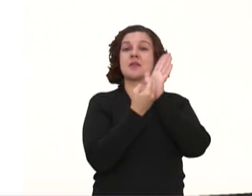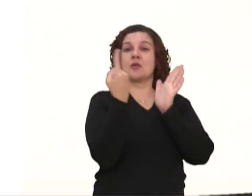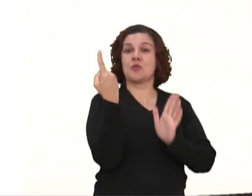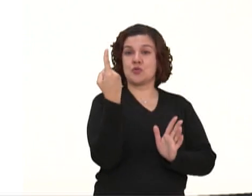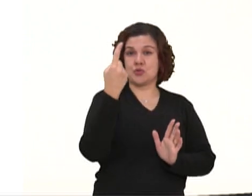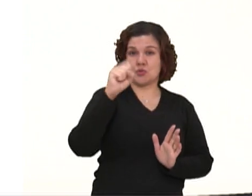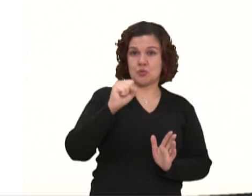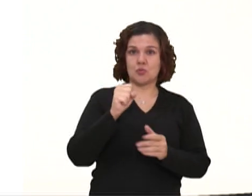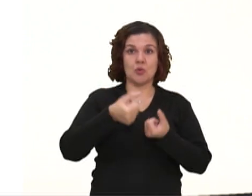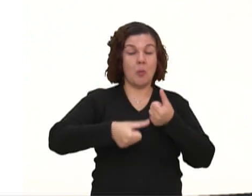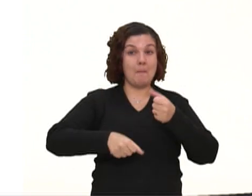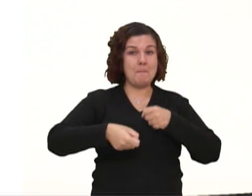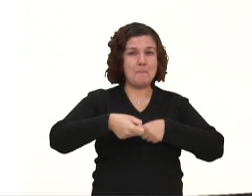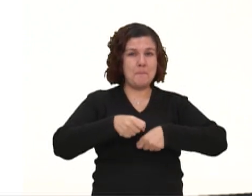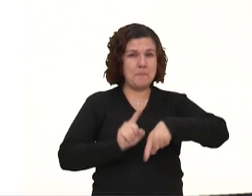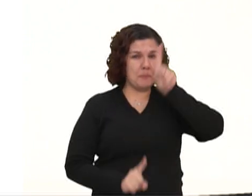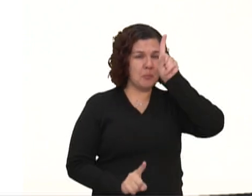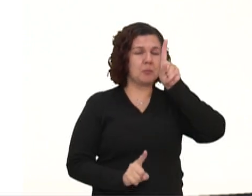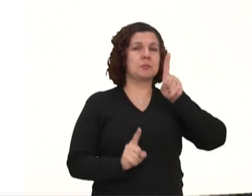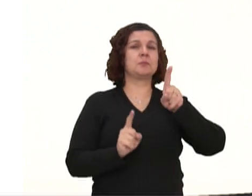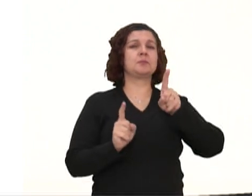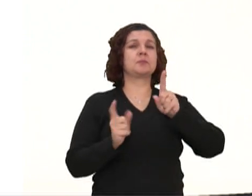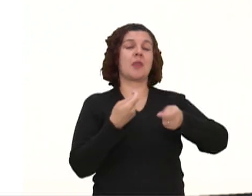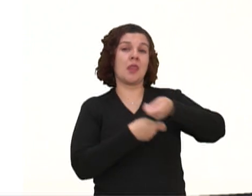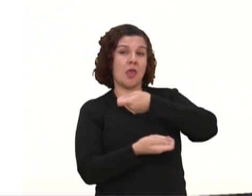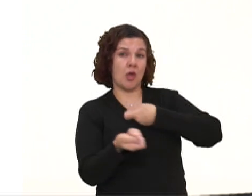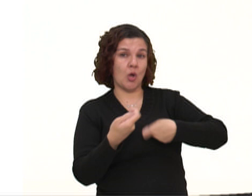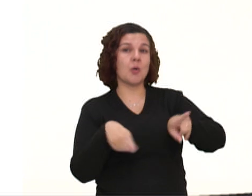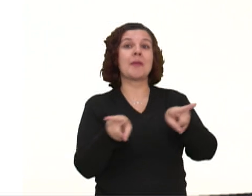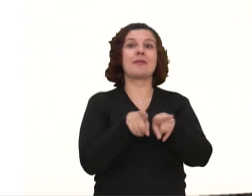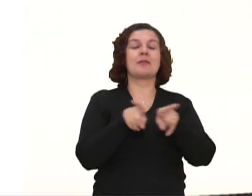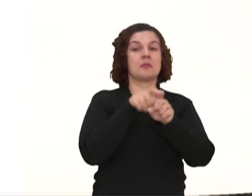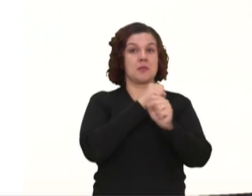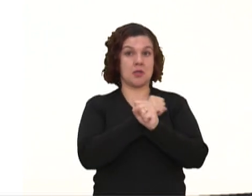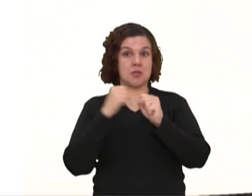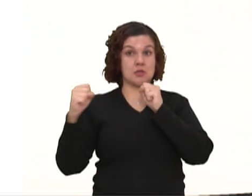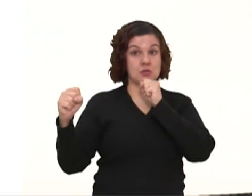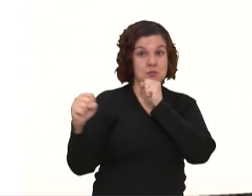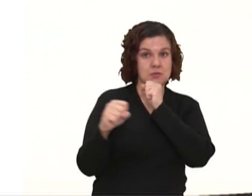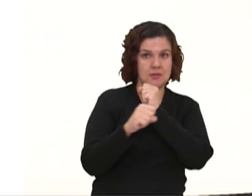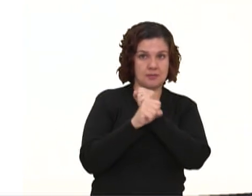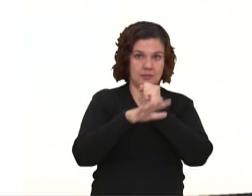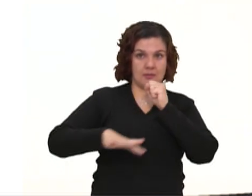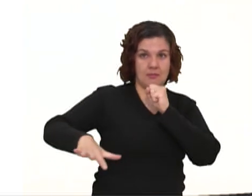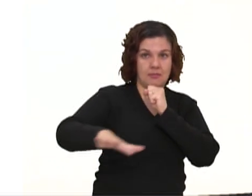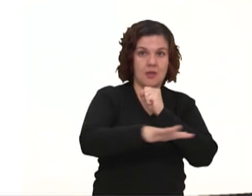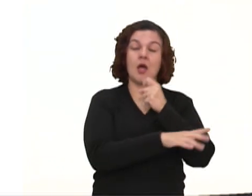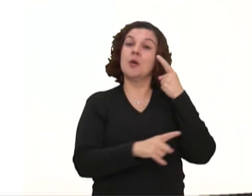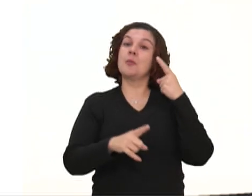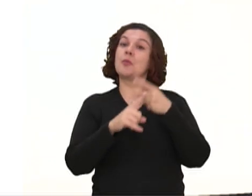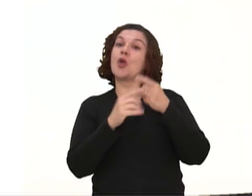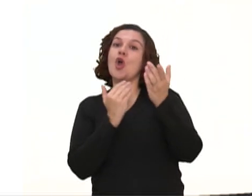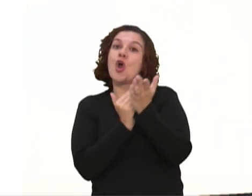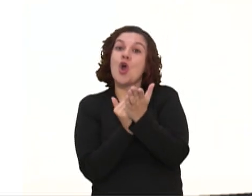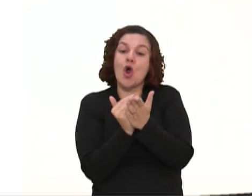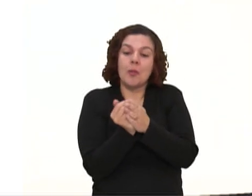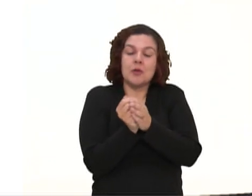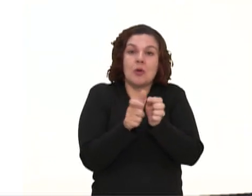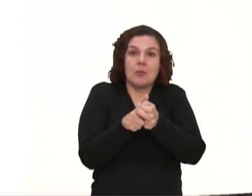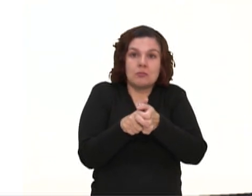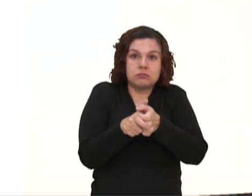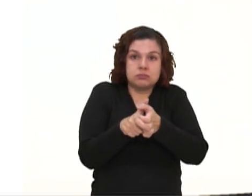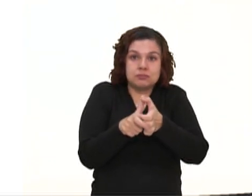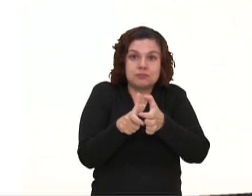por mudanças econômicas e sociais. Se eu tenho a chegada da indústria, do processo de industrialização, eu